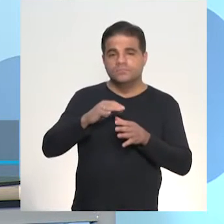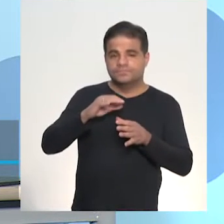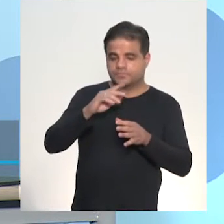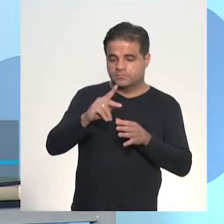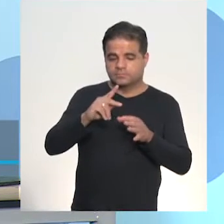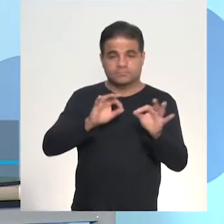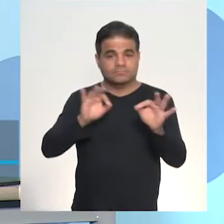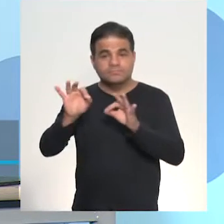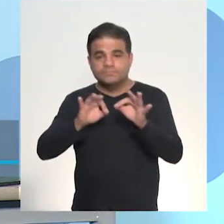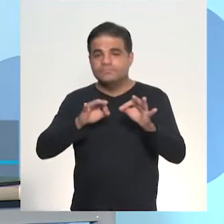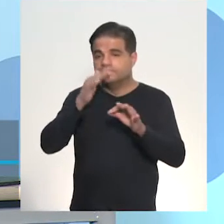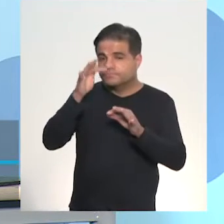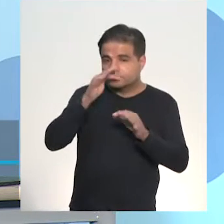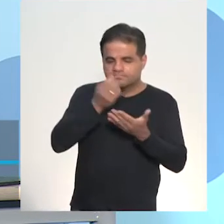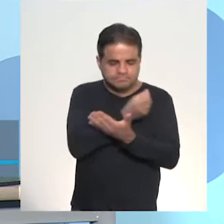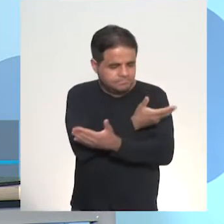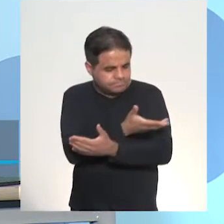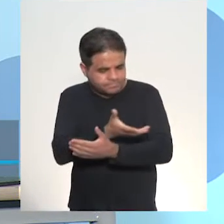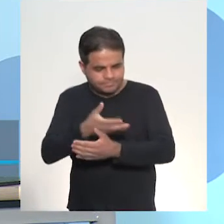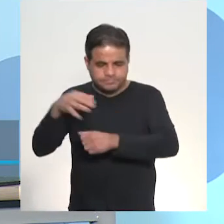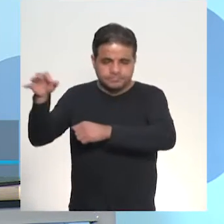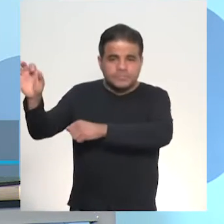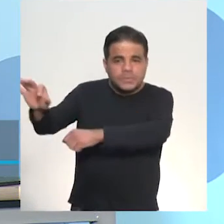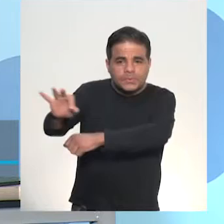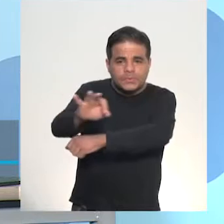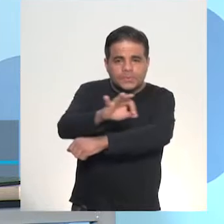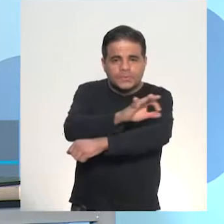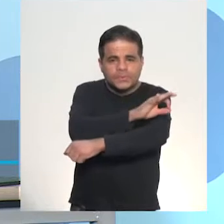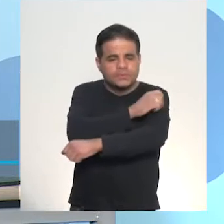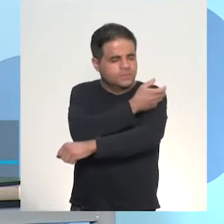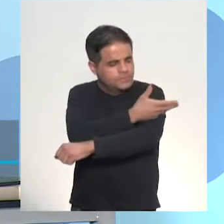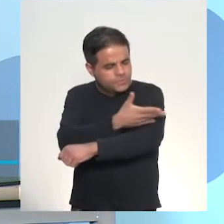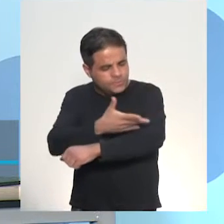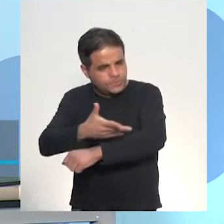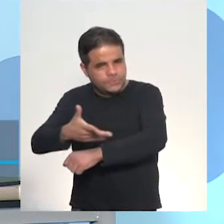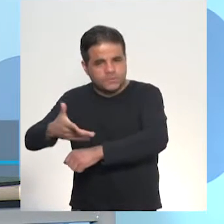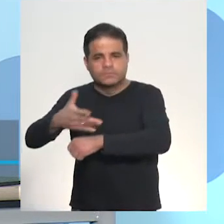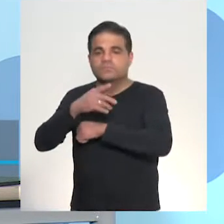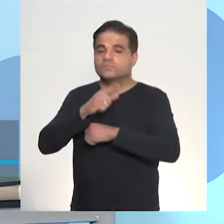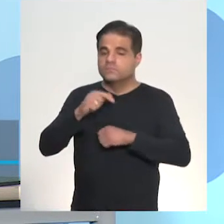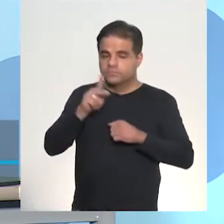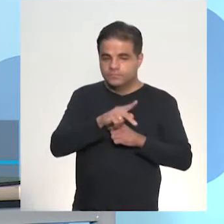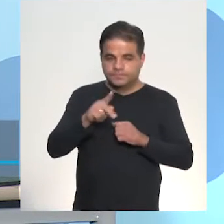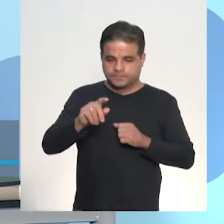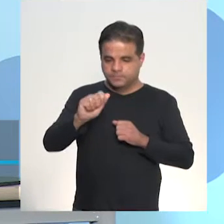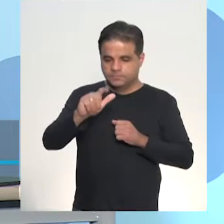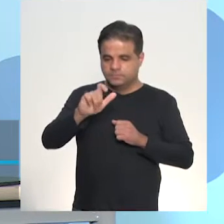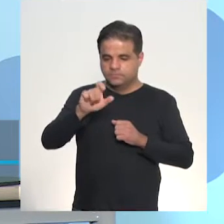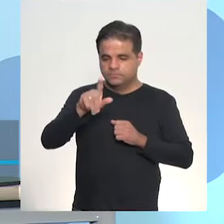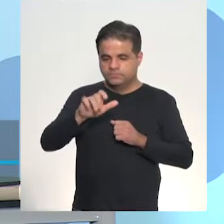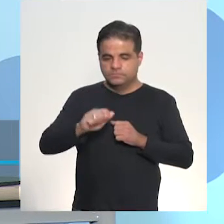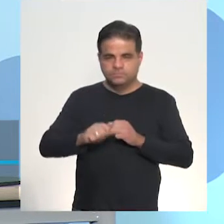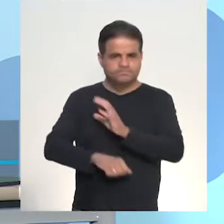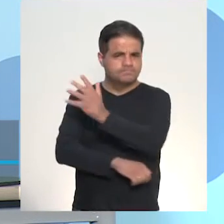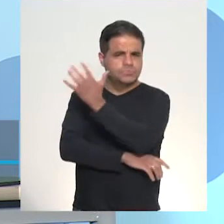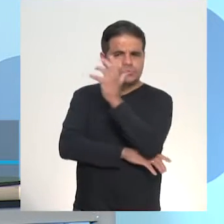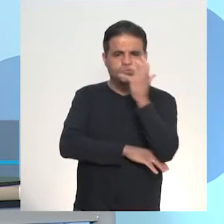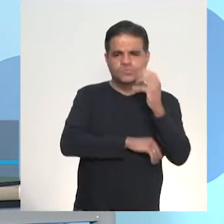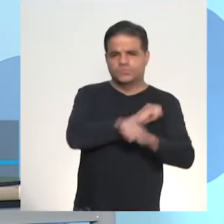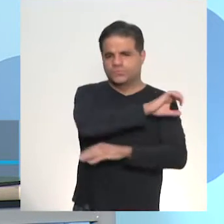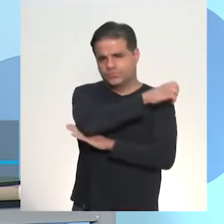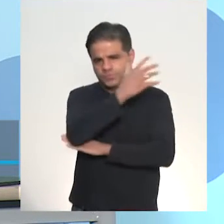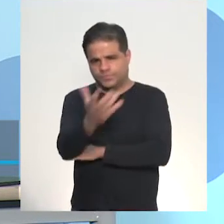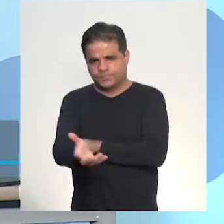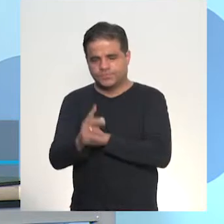polinização. E aí vamos achar alguns dos estudantes aqui. O Alessandro está tendo muito desmatamento, é da